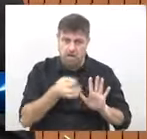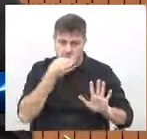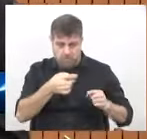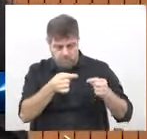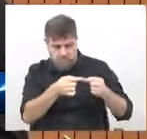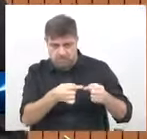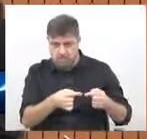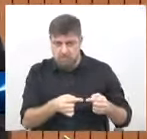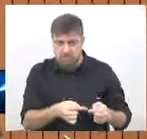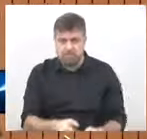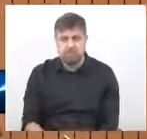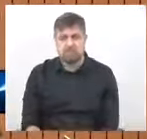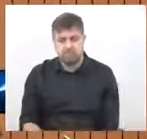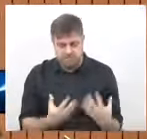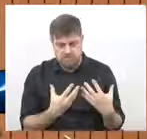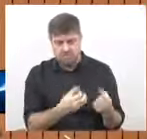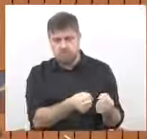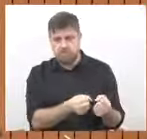favorável.